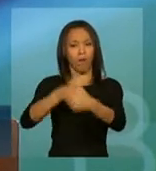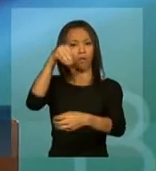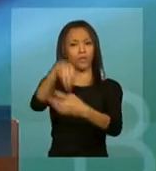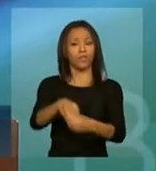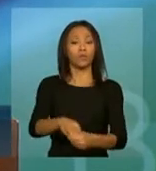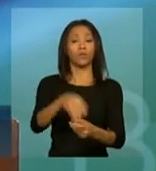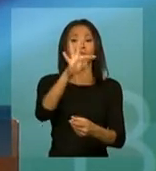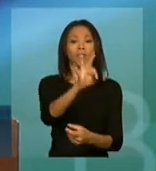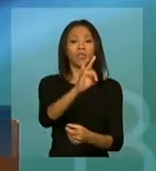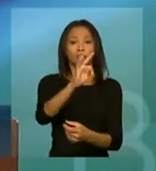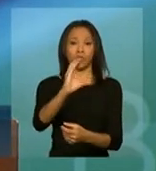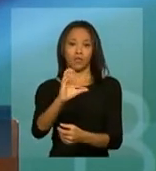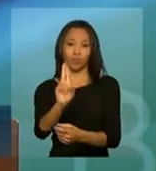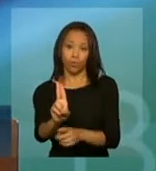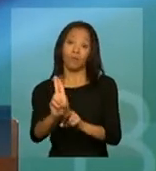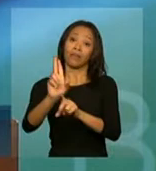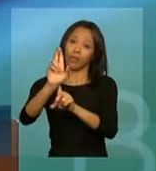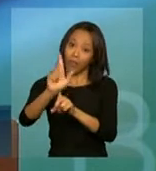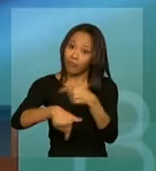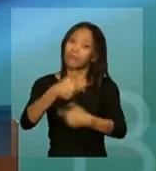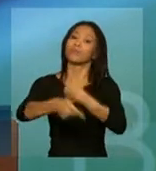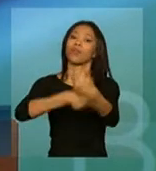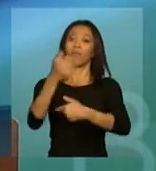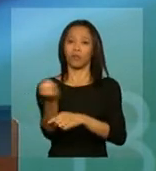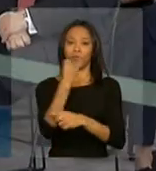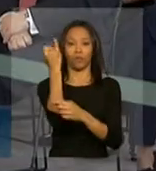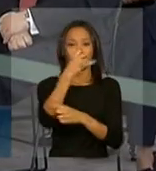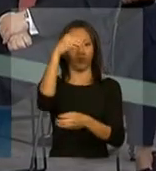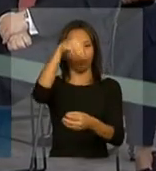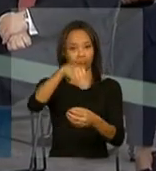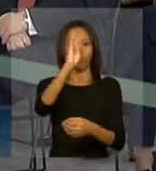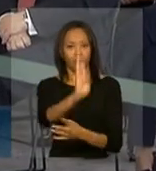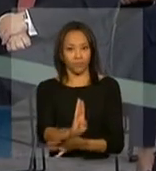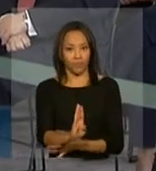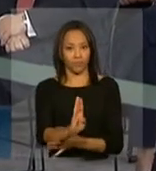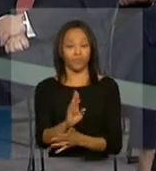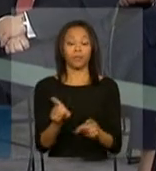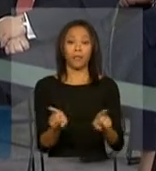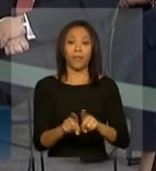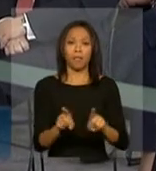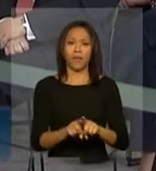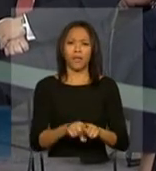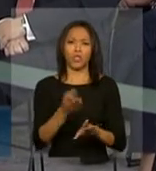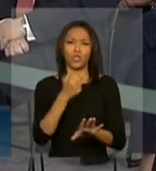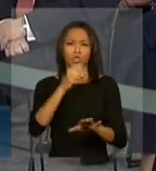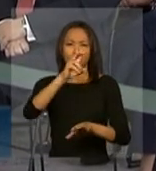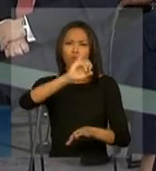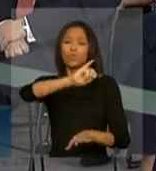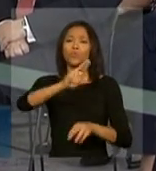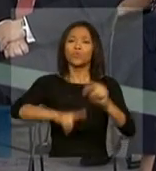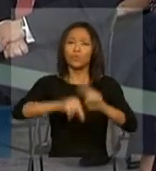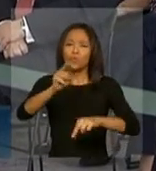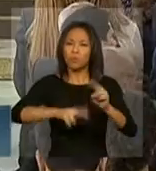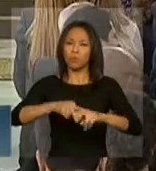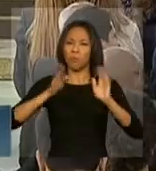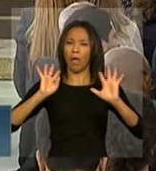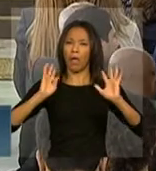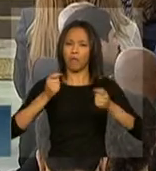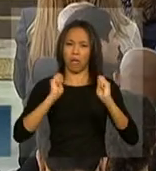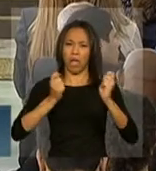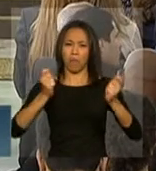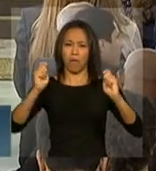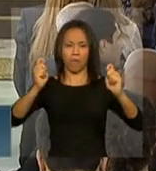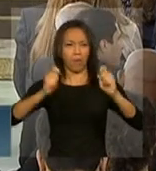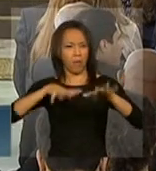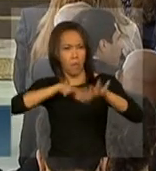prestam esse trabalho importante para a democracia brasileira. As grandes manifestações de junho fortaleceram ainda mais nossa jovem